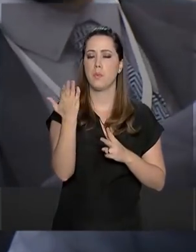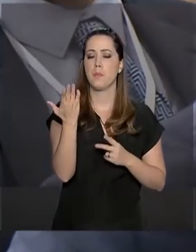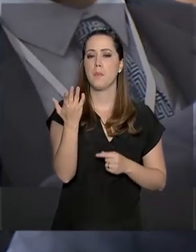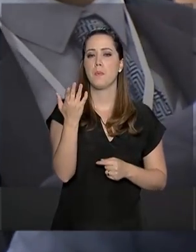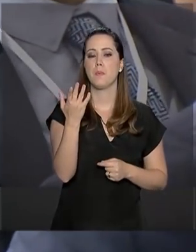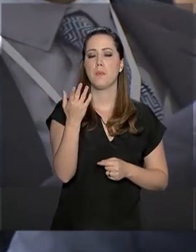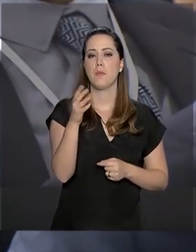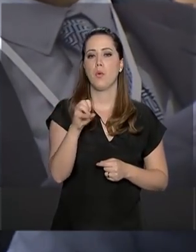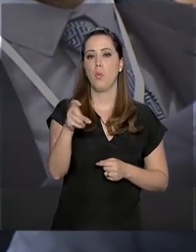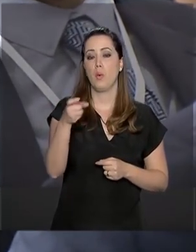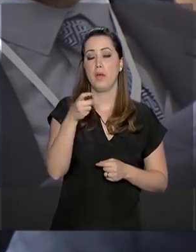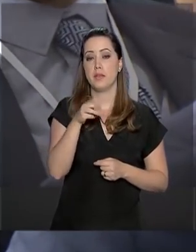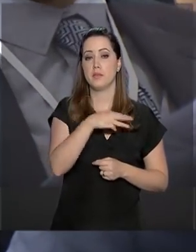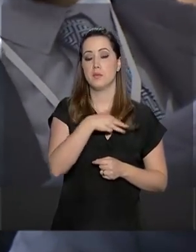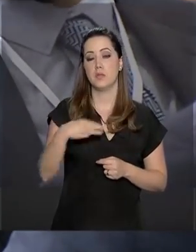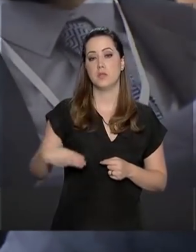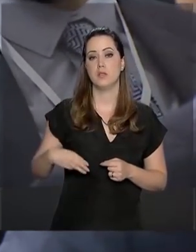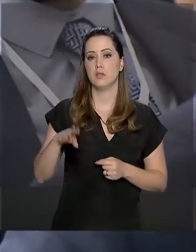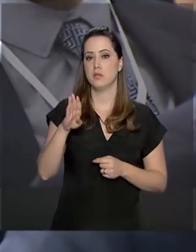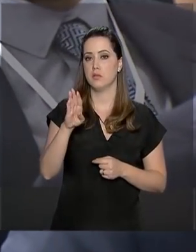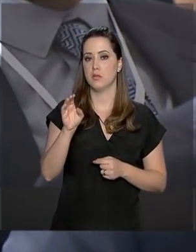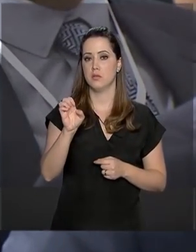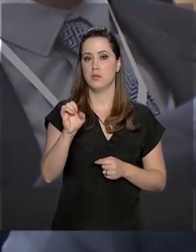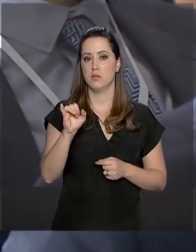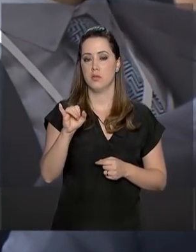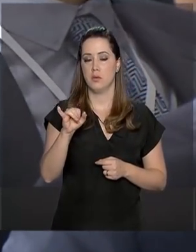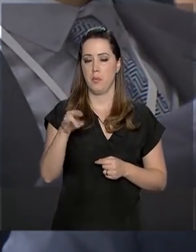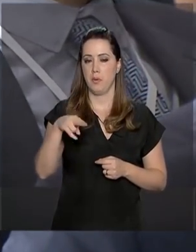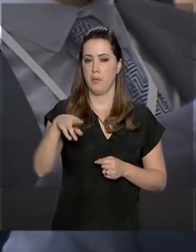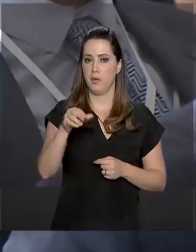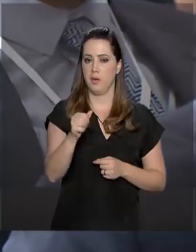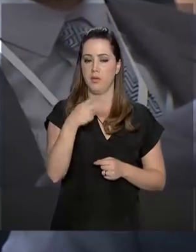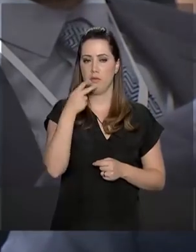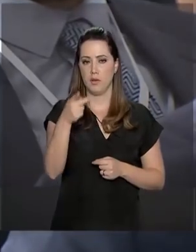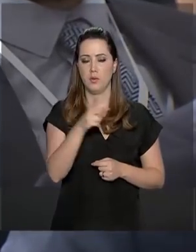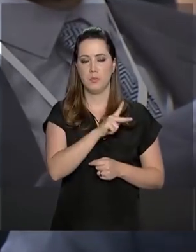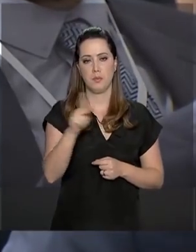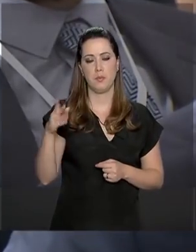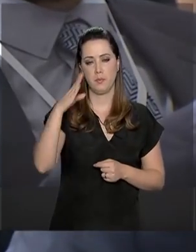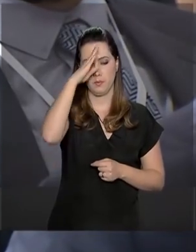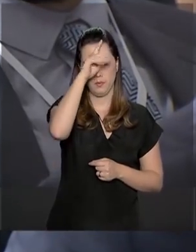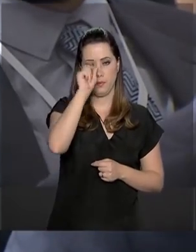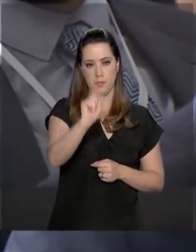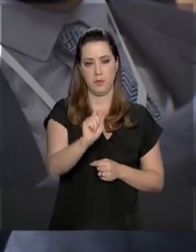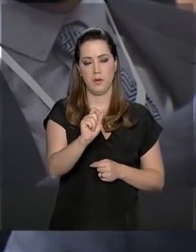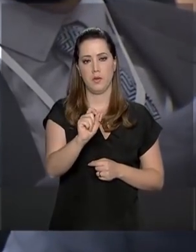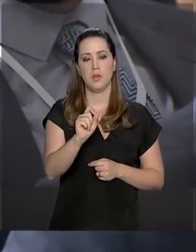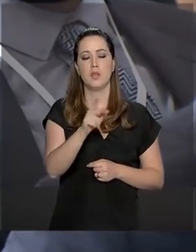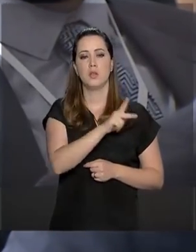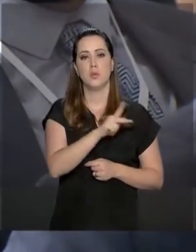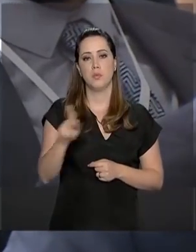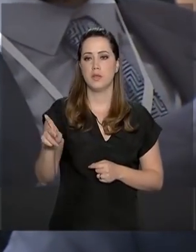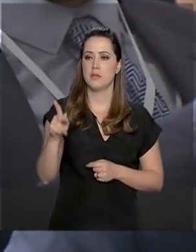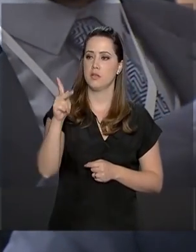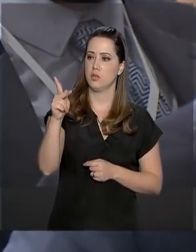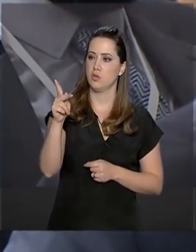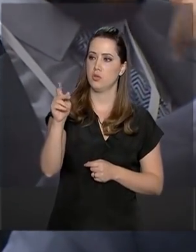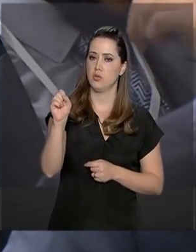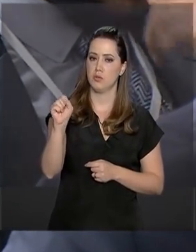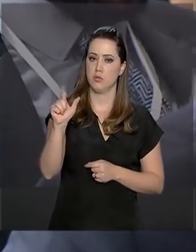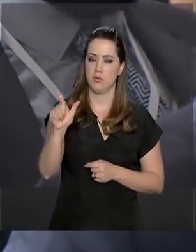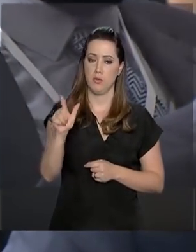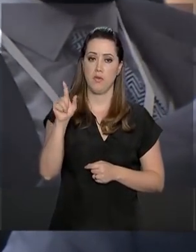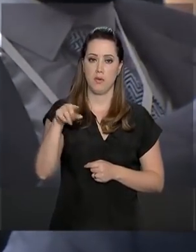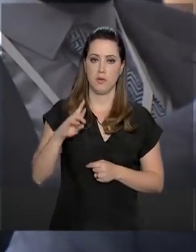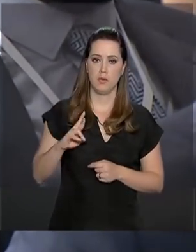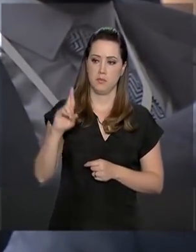ex-ministro bebiano disse o presidente funcionário é que o presidente do psl luciano bivar foi